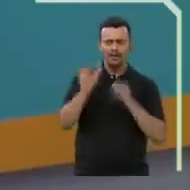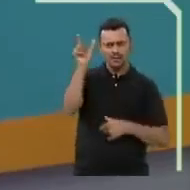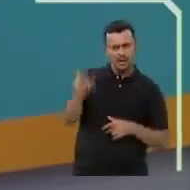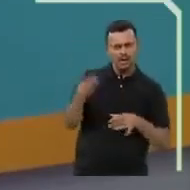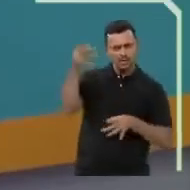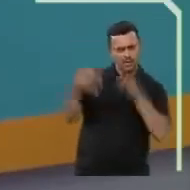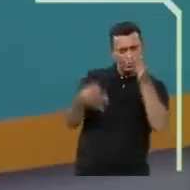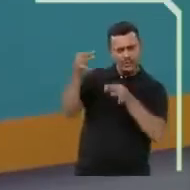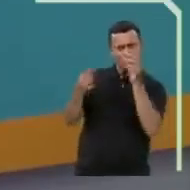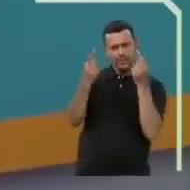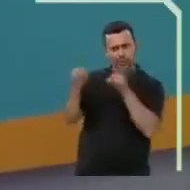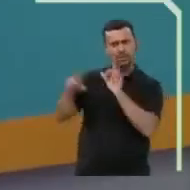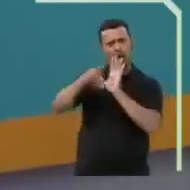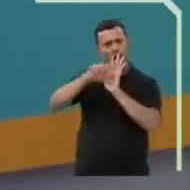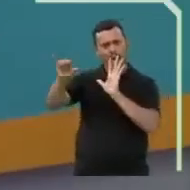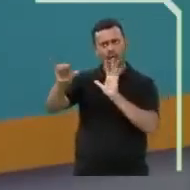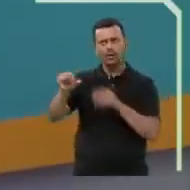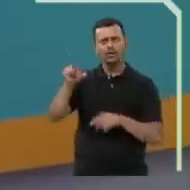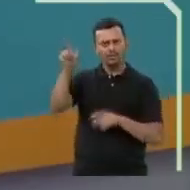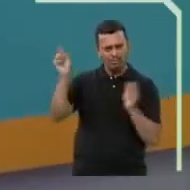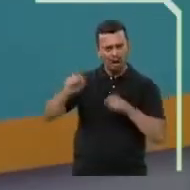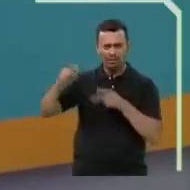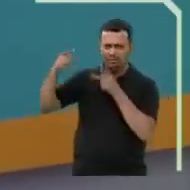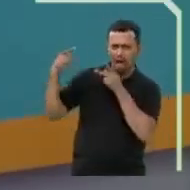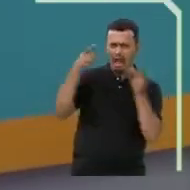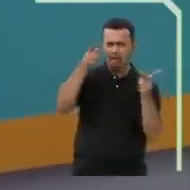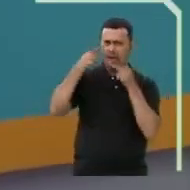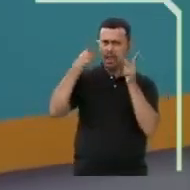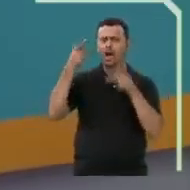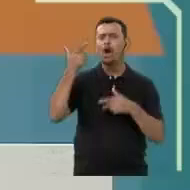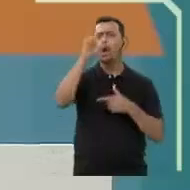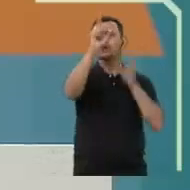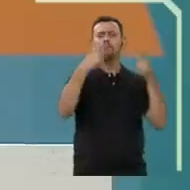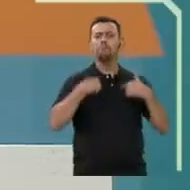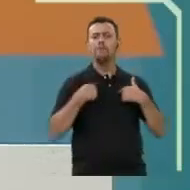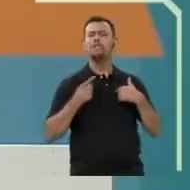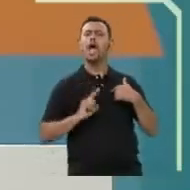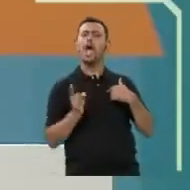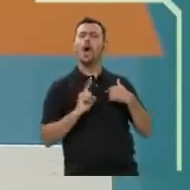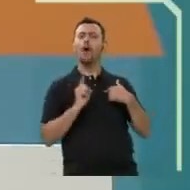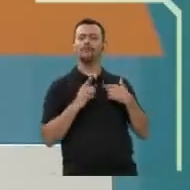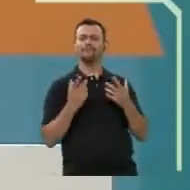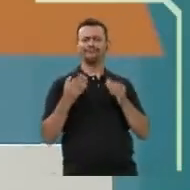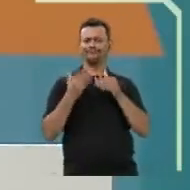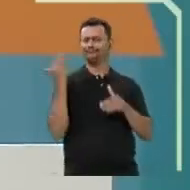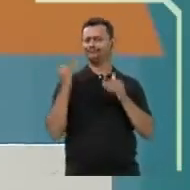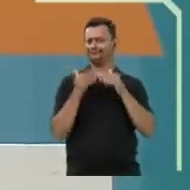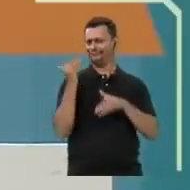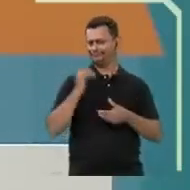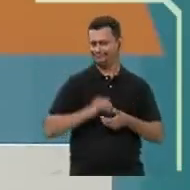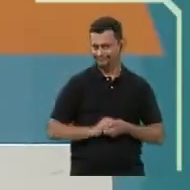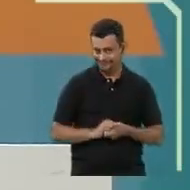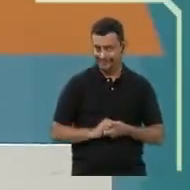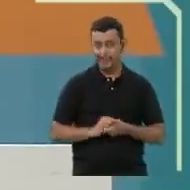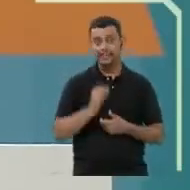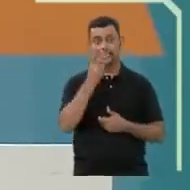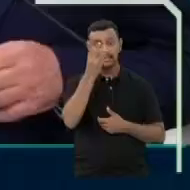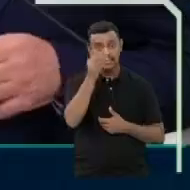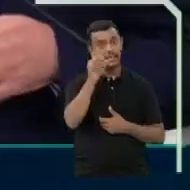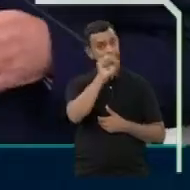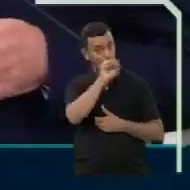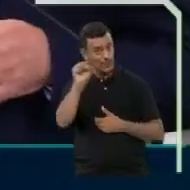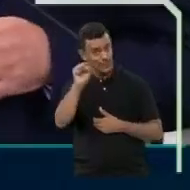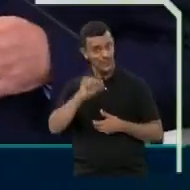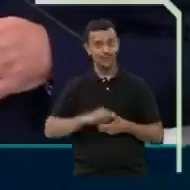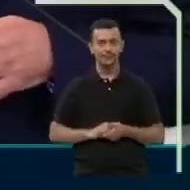lei possam todo dia estar dizendo que a lei só presta para os outros e não para elas. 30 segundos, Álvaro Dias, para a sua réplica. É